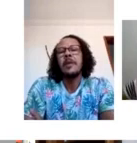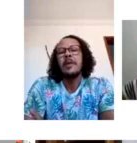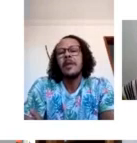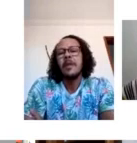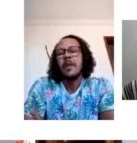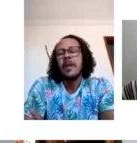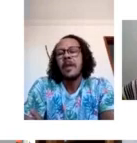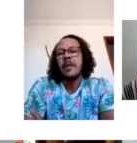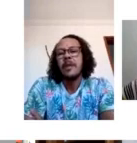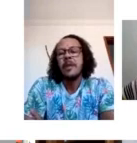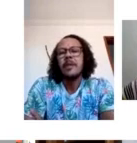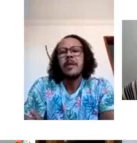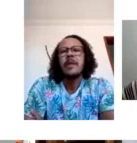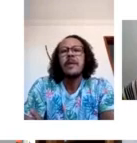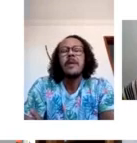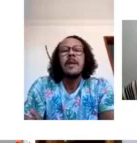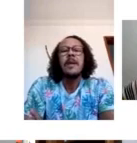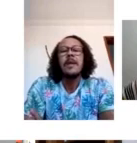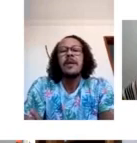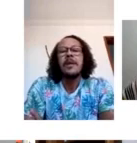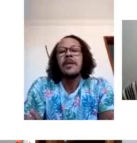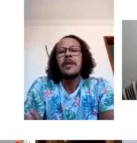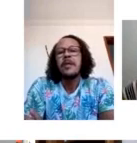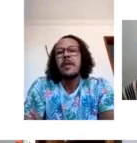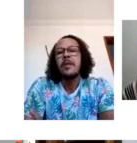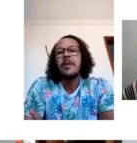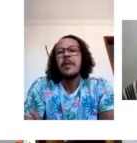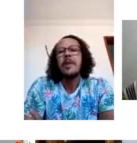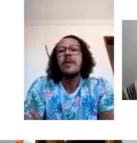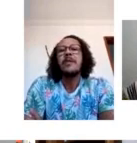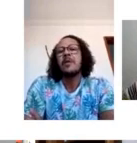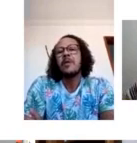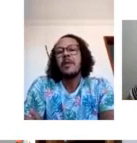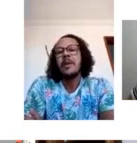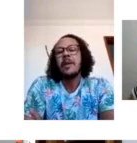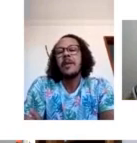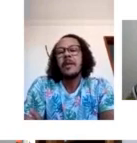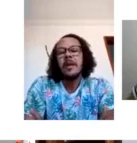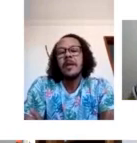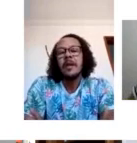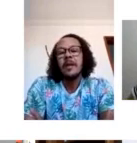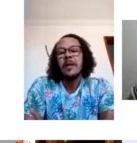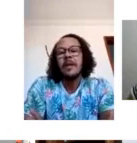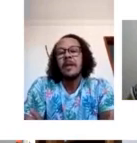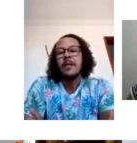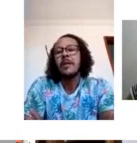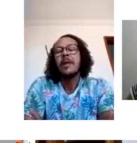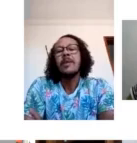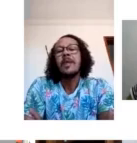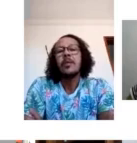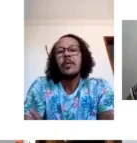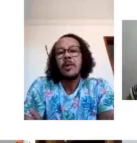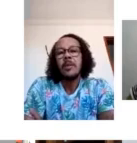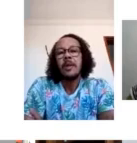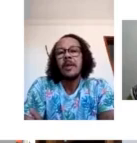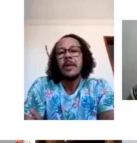E nesse processo de reavaliação, então, nós vimos que precisava fazer outro formato e aí já